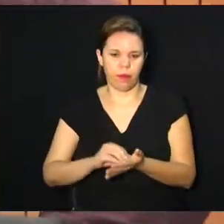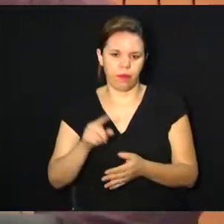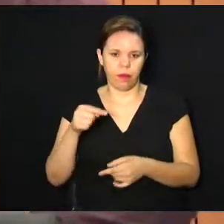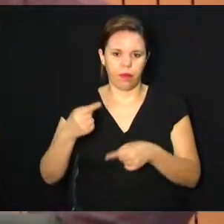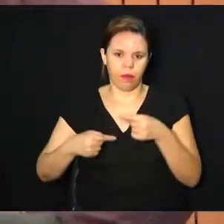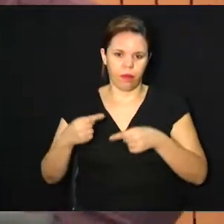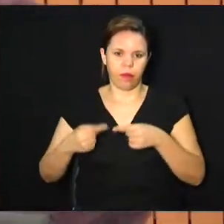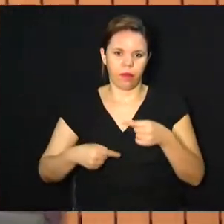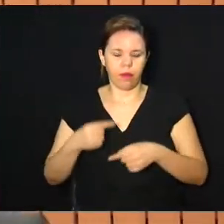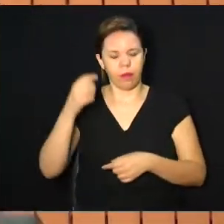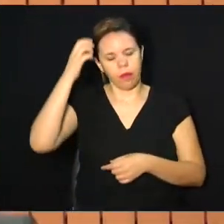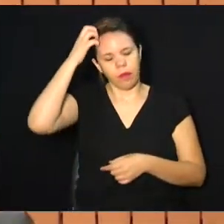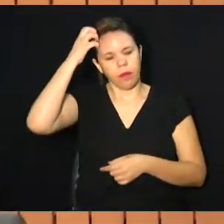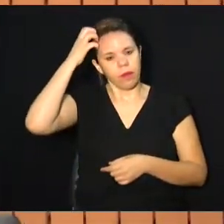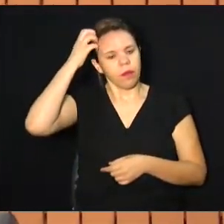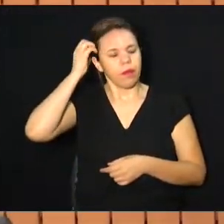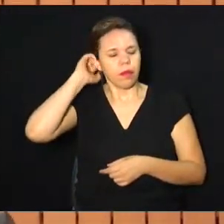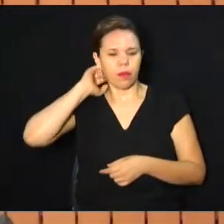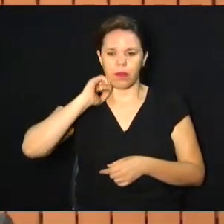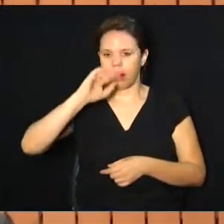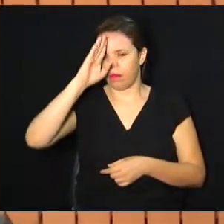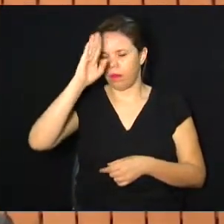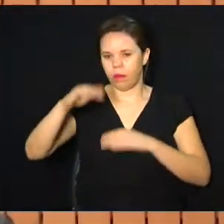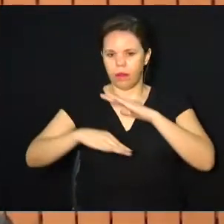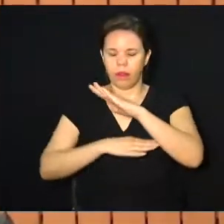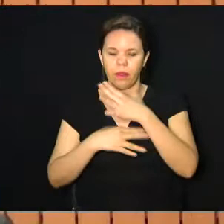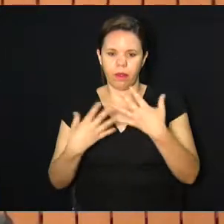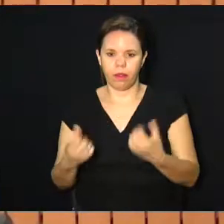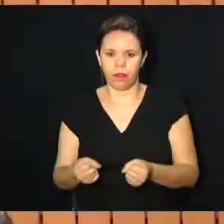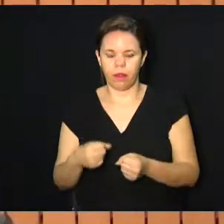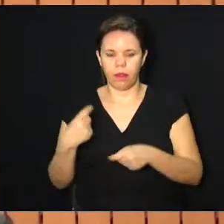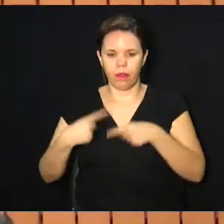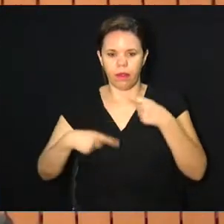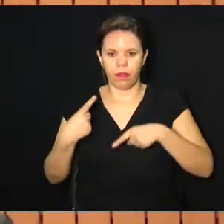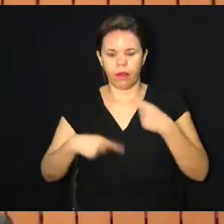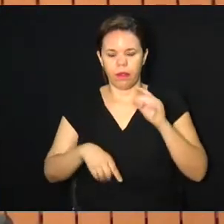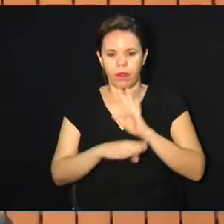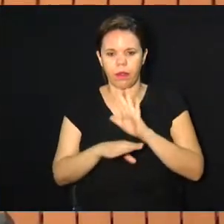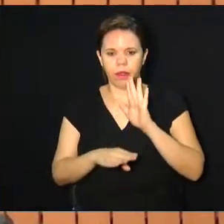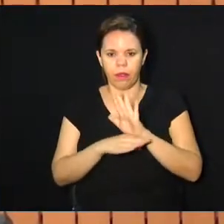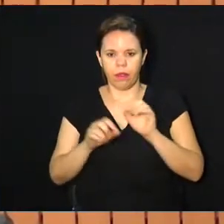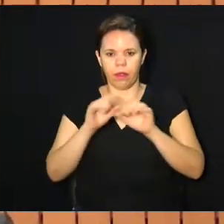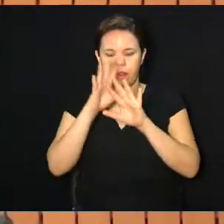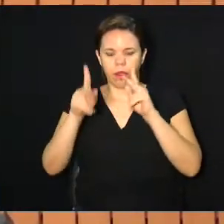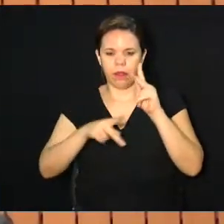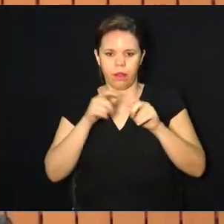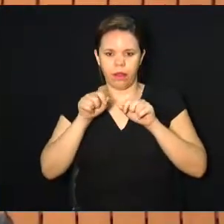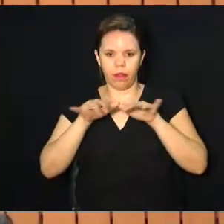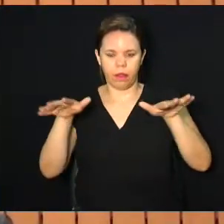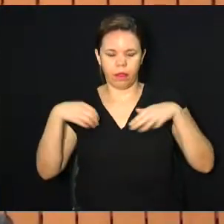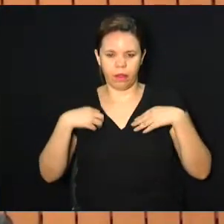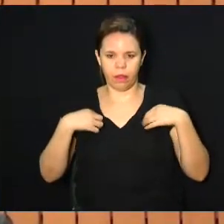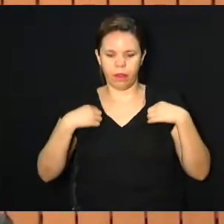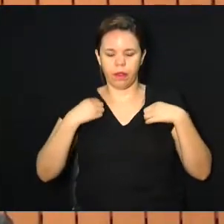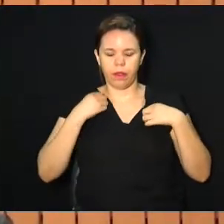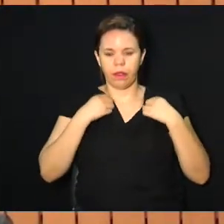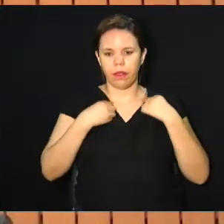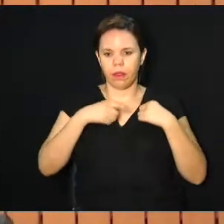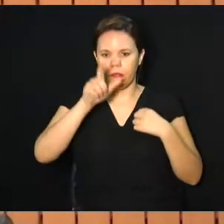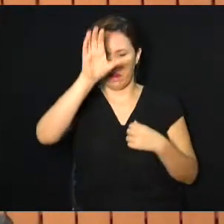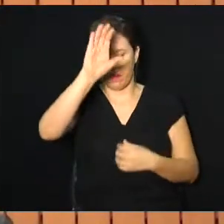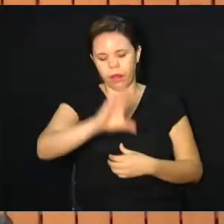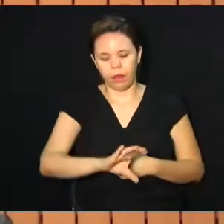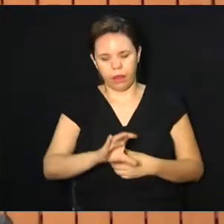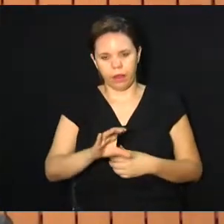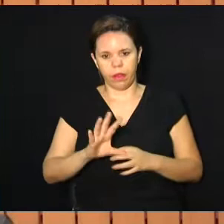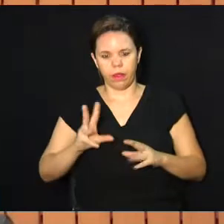discussão, e é essencial a Câmara assumir, debater e ajudar a ramificar, né, entre os eleitores, entre os cidadãos,